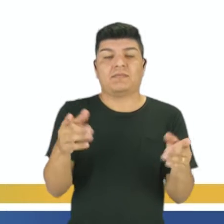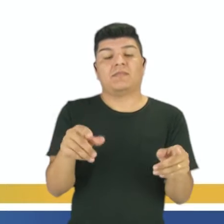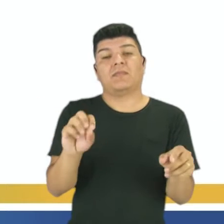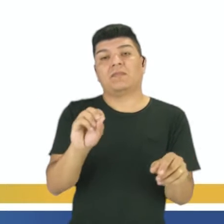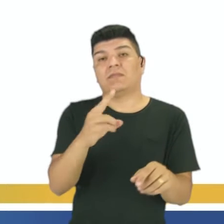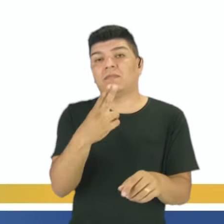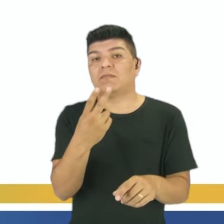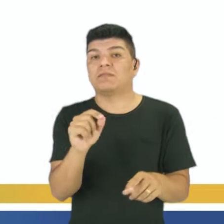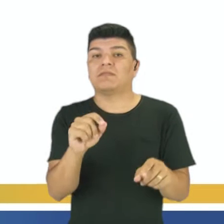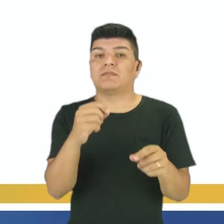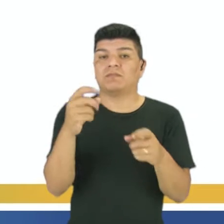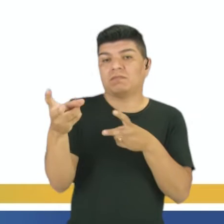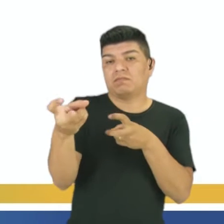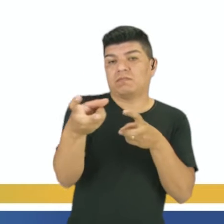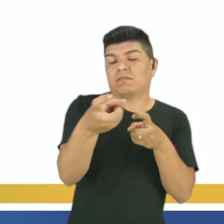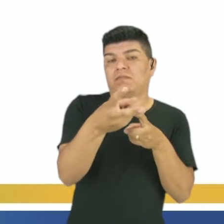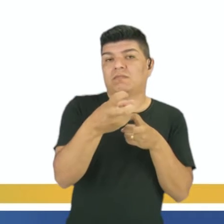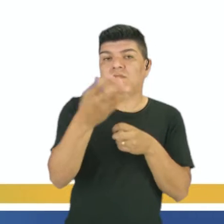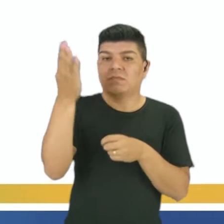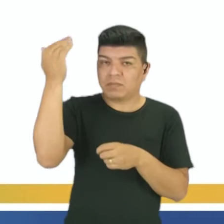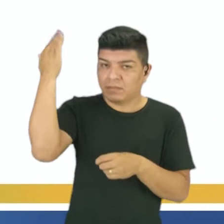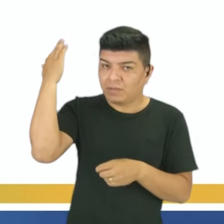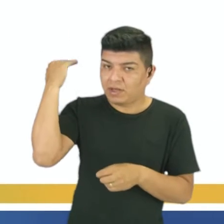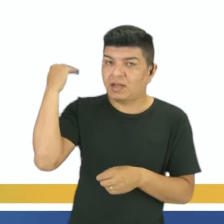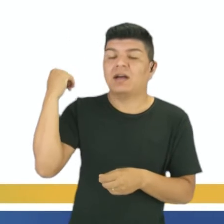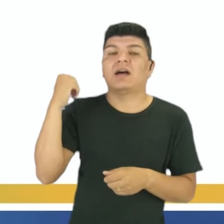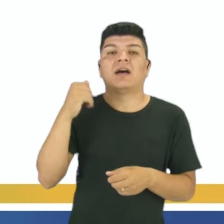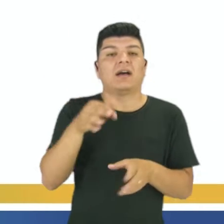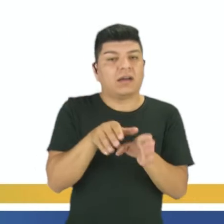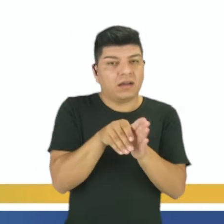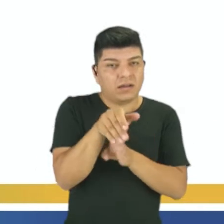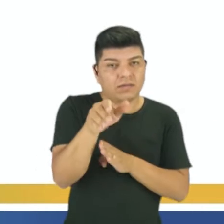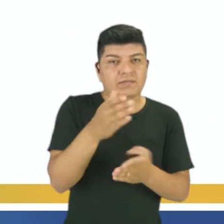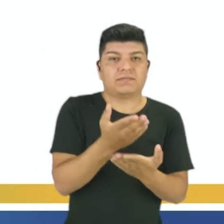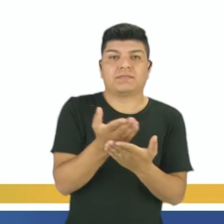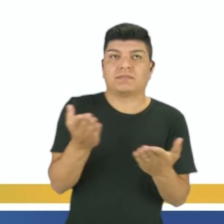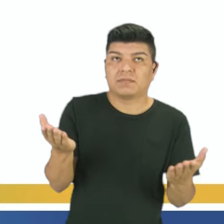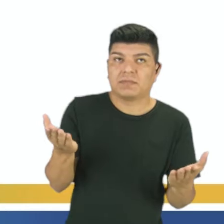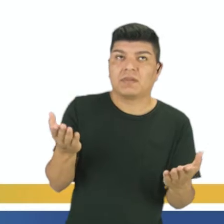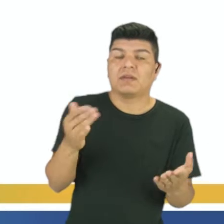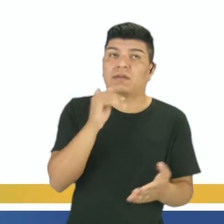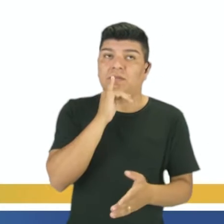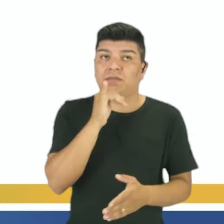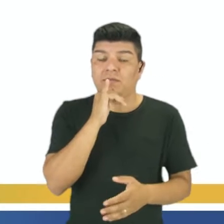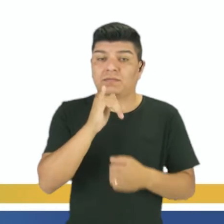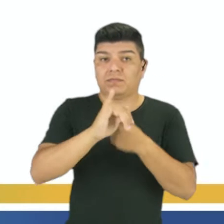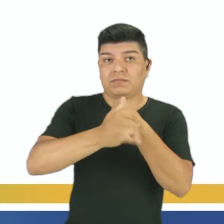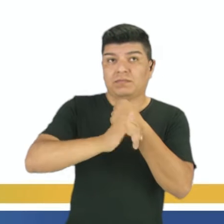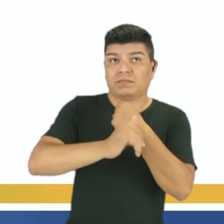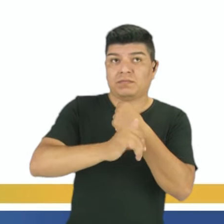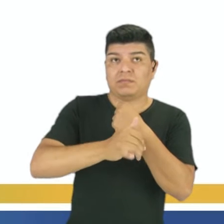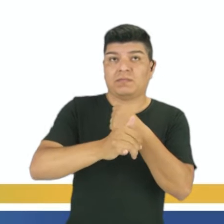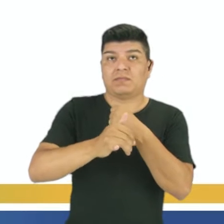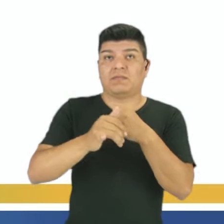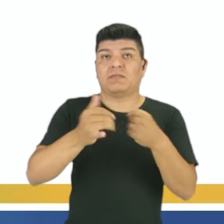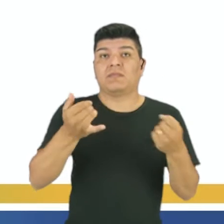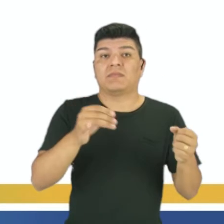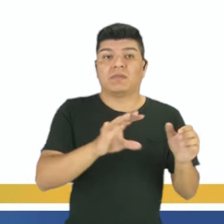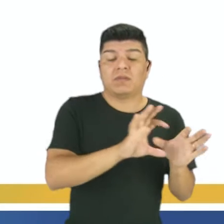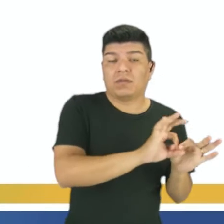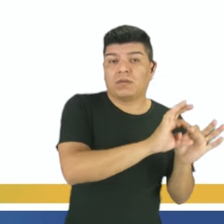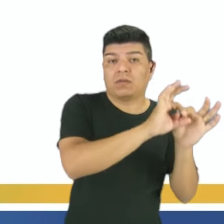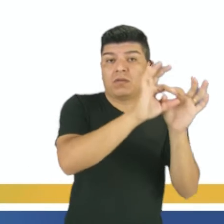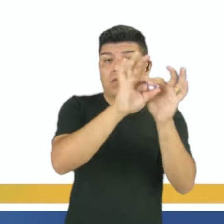e sob uma perspectiva do passado. É uma dica. Então, exemplo de uma crônica que se contextualiza